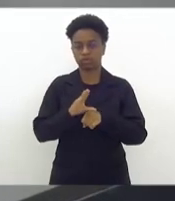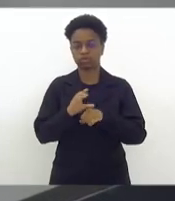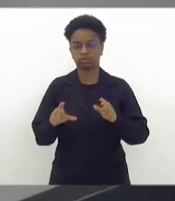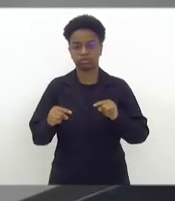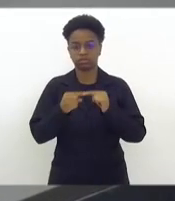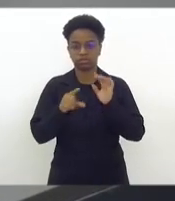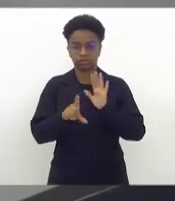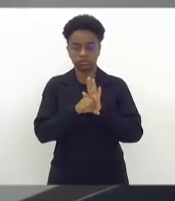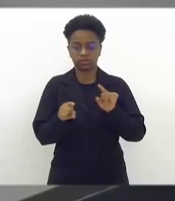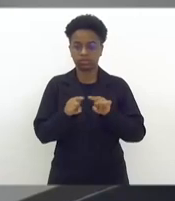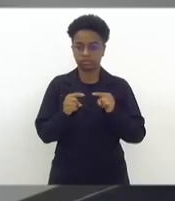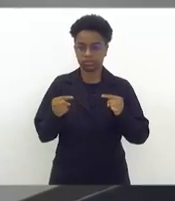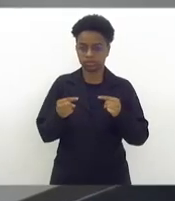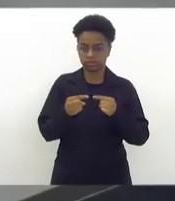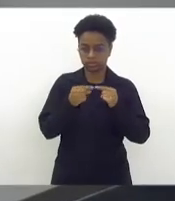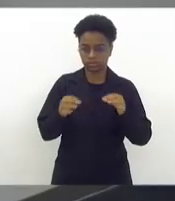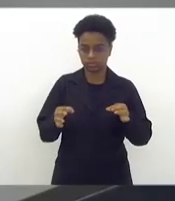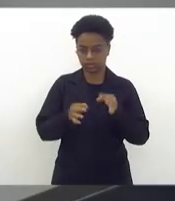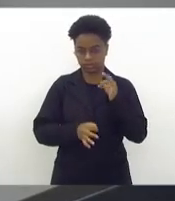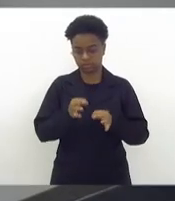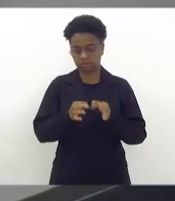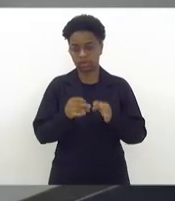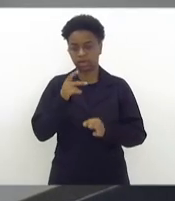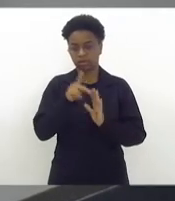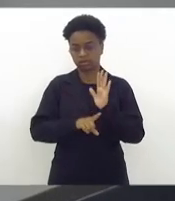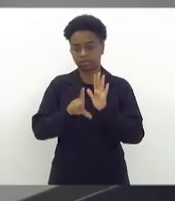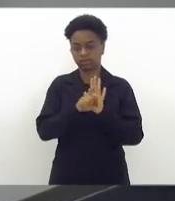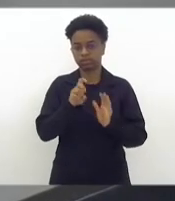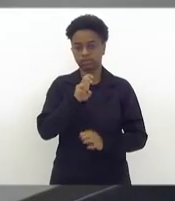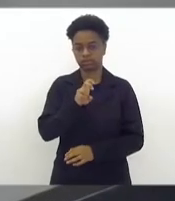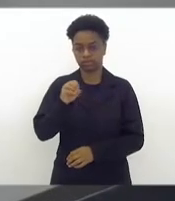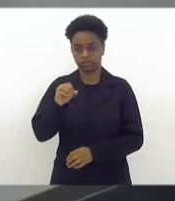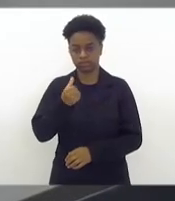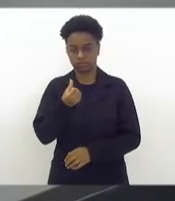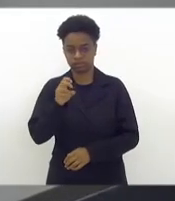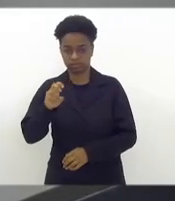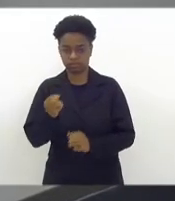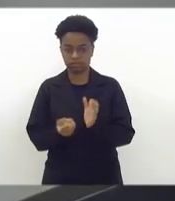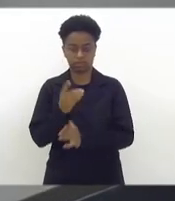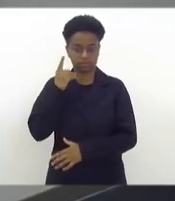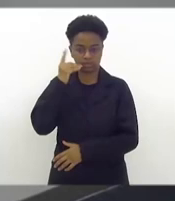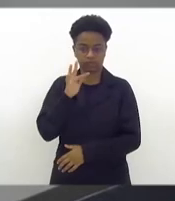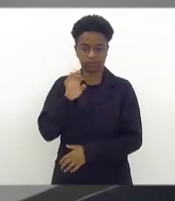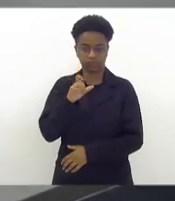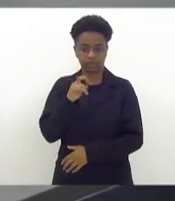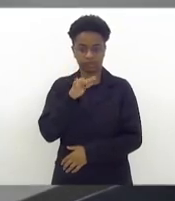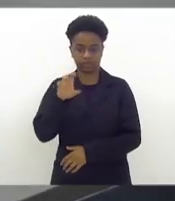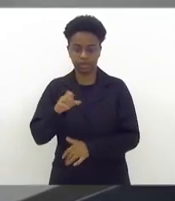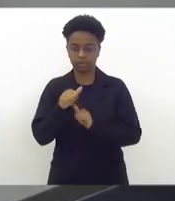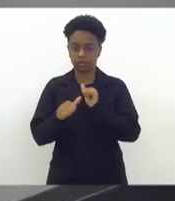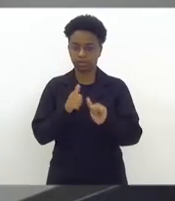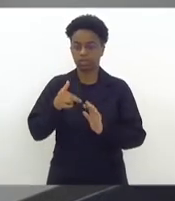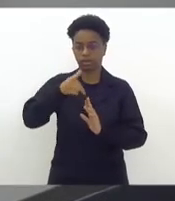juridicidade. Item 4 da pauta é o PL 5065 de 21, de autoria do deputado Felipe Poubel, que altera o parágrafo 2º